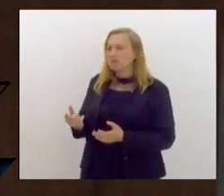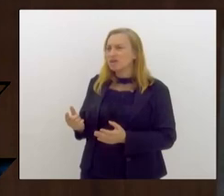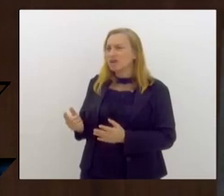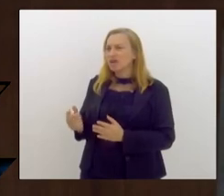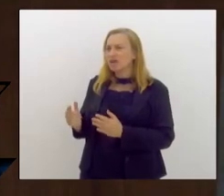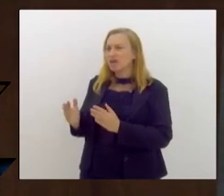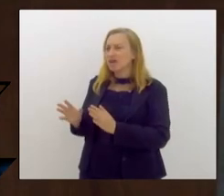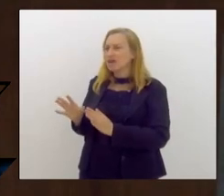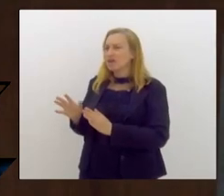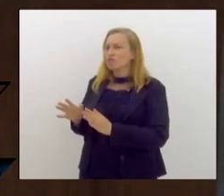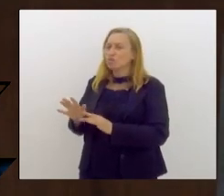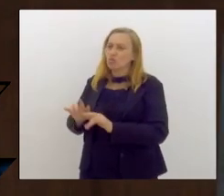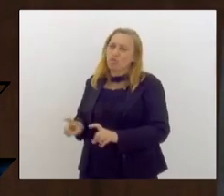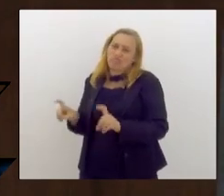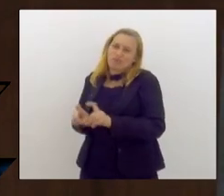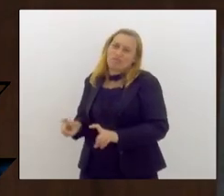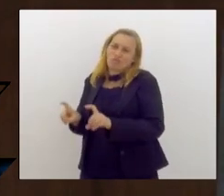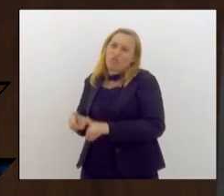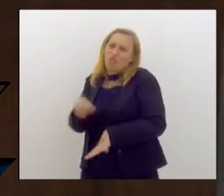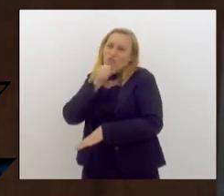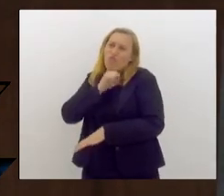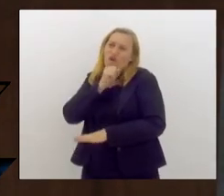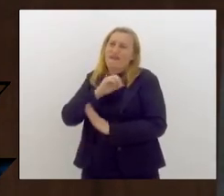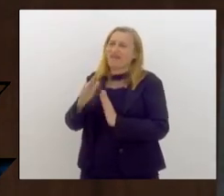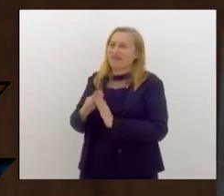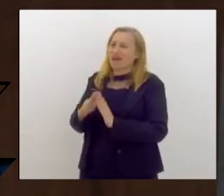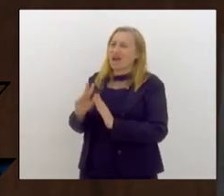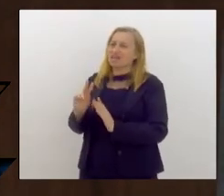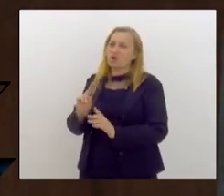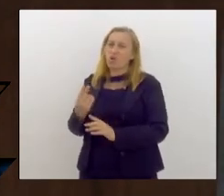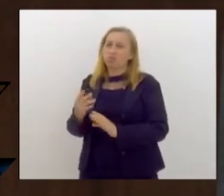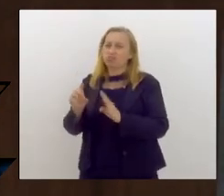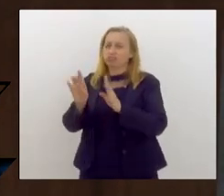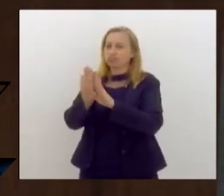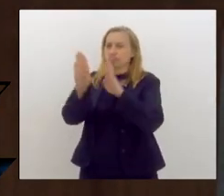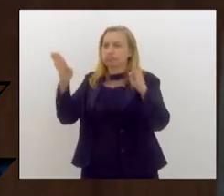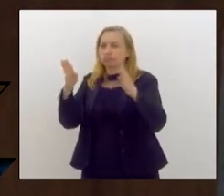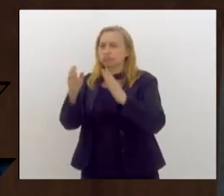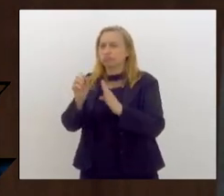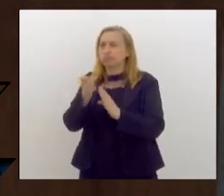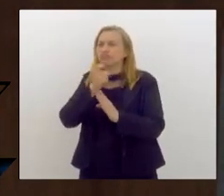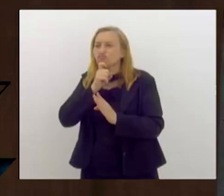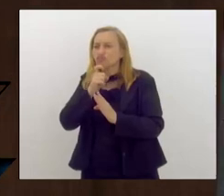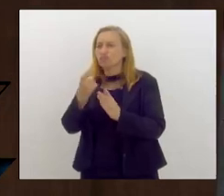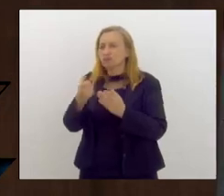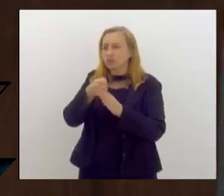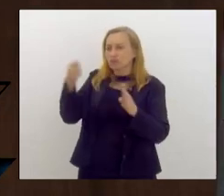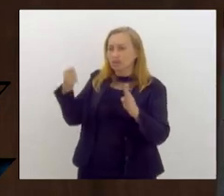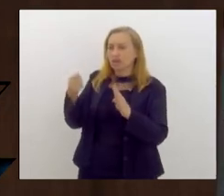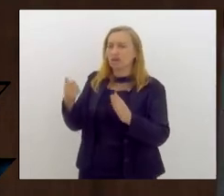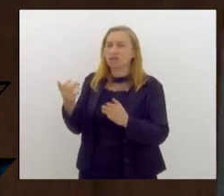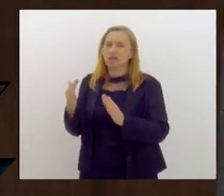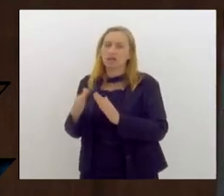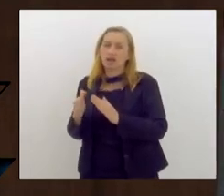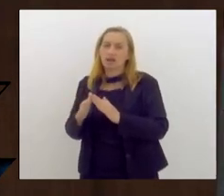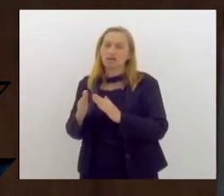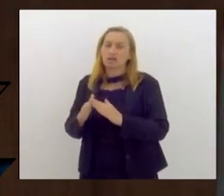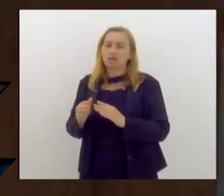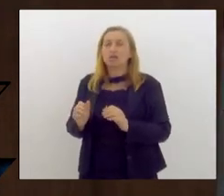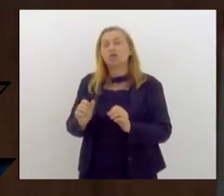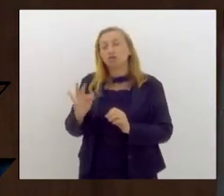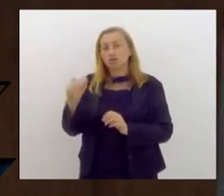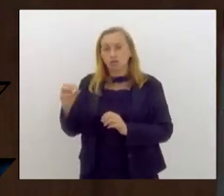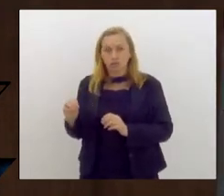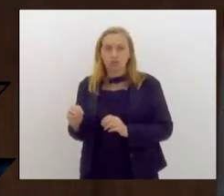num computador velho, numa geladeira velha, numa casa que vai ser demolida, e esse fio de cobre pode e deve, até